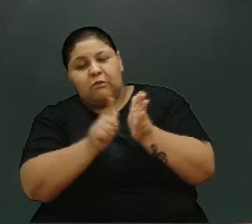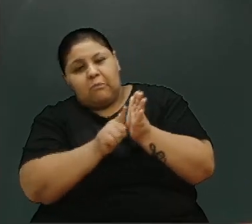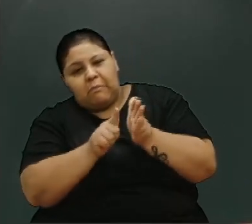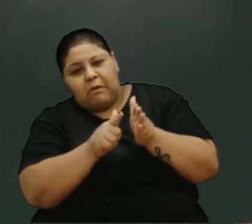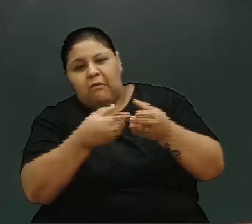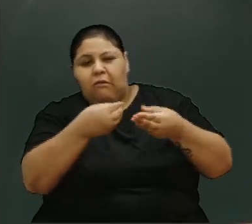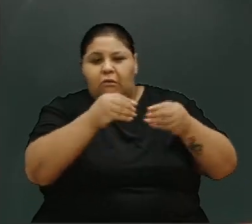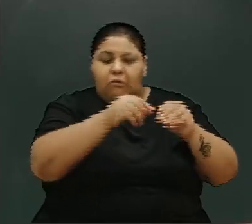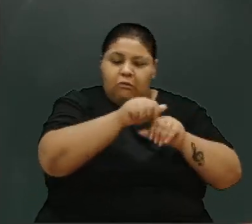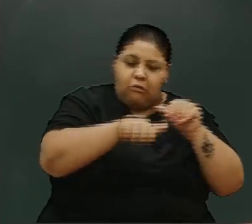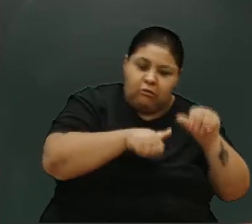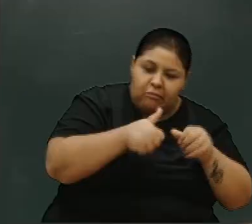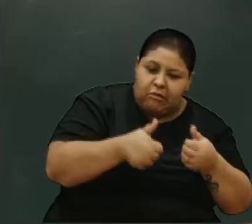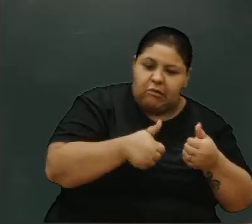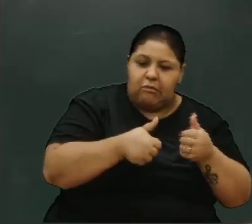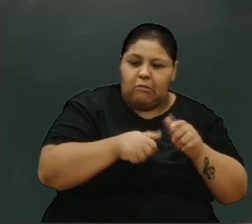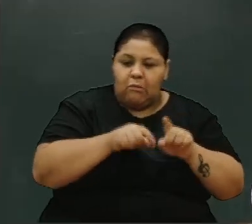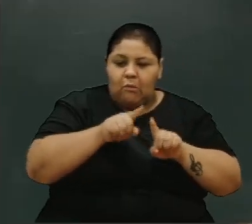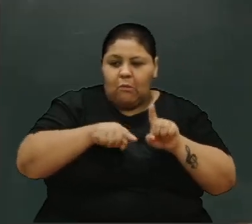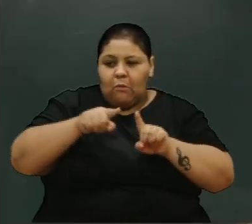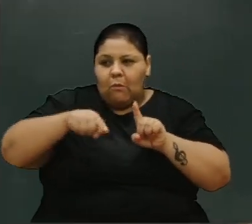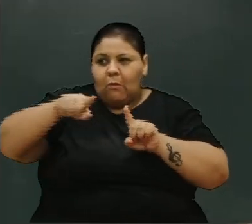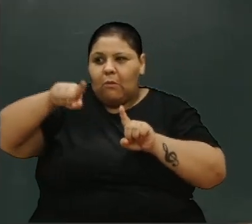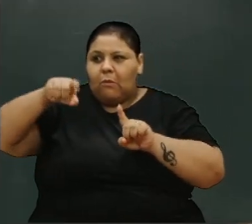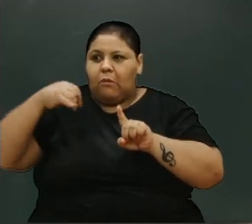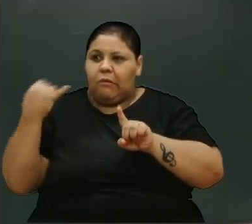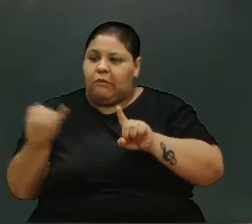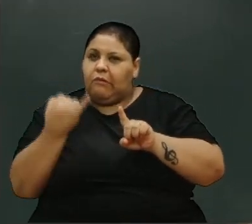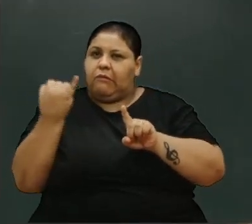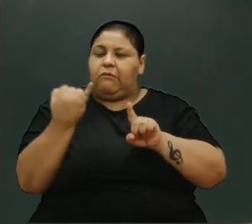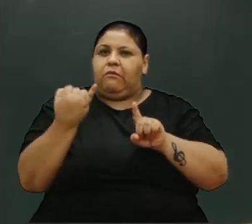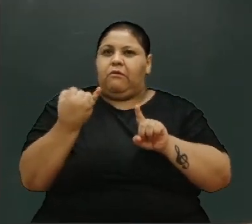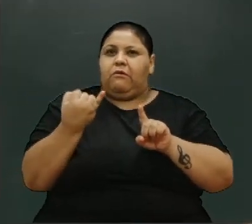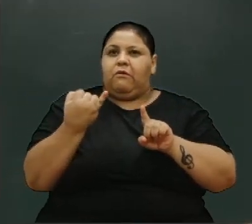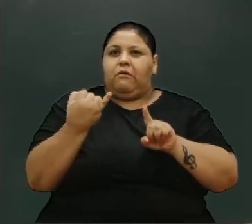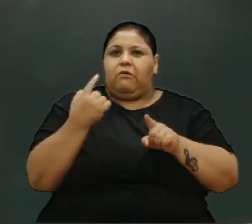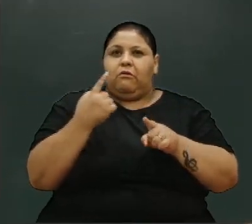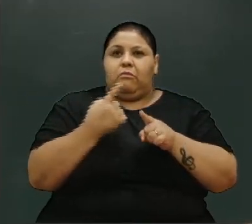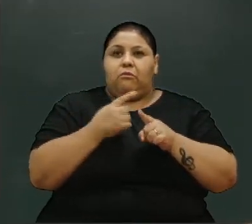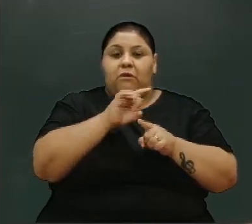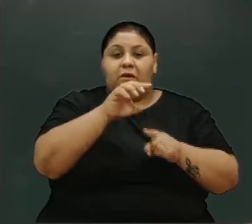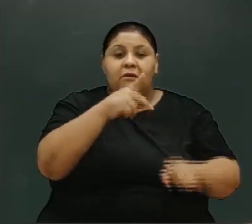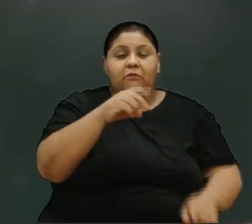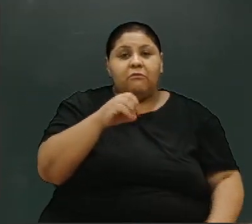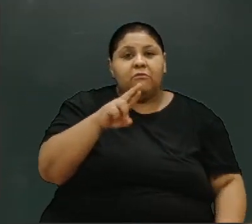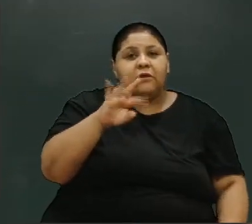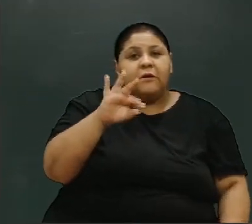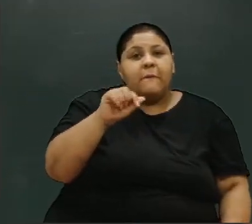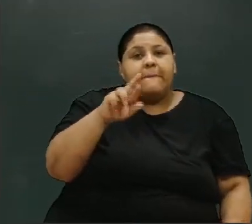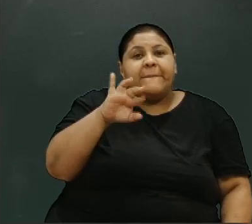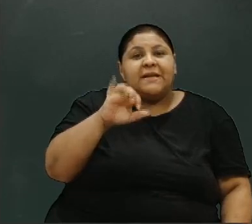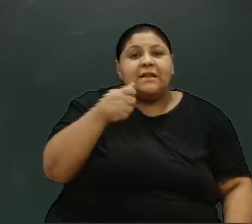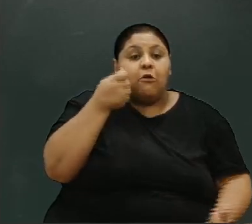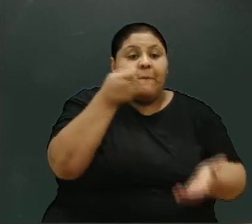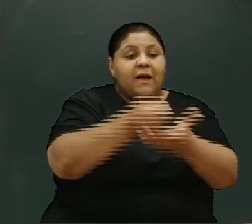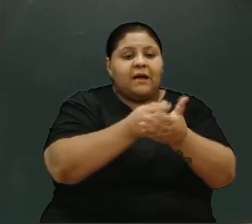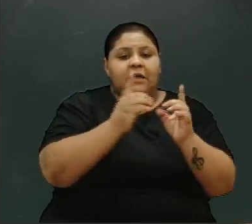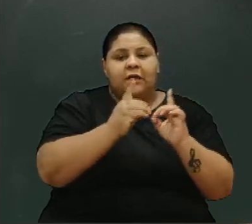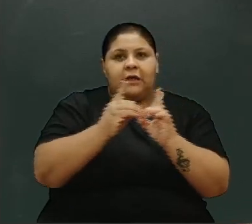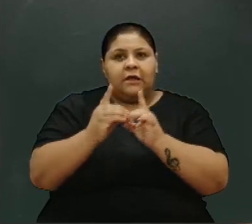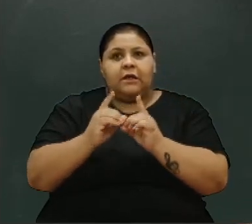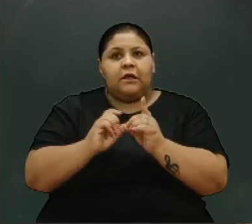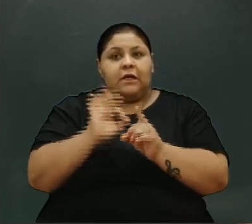que a inflação era significativa e que essa alteração dar-se-ia anual por portaria, que é quanto custaria o DETRAN. Essa taxa